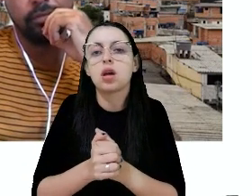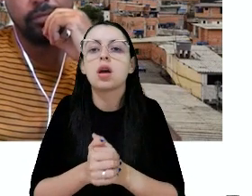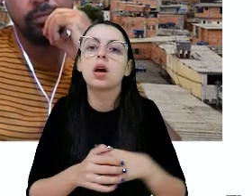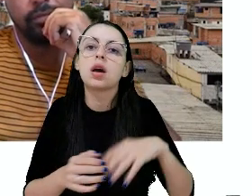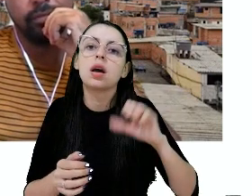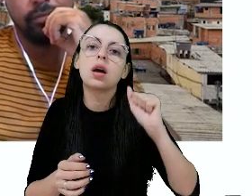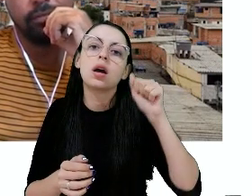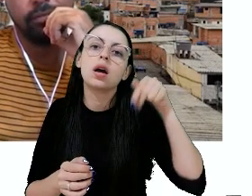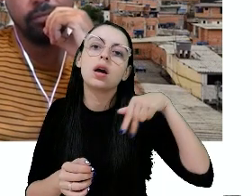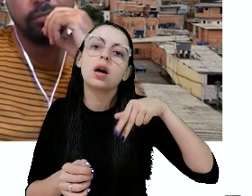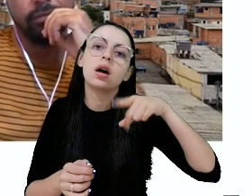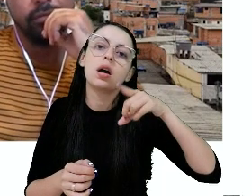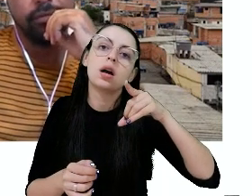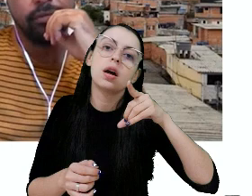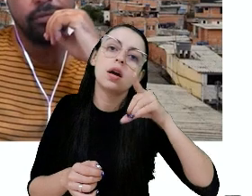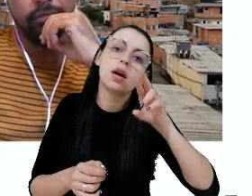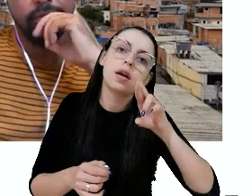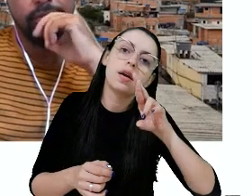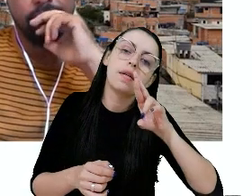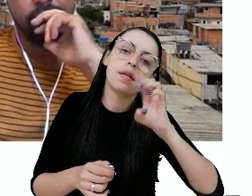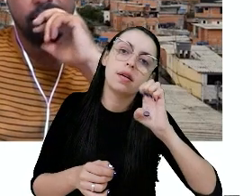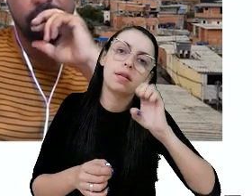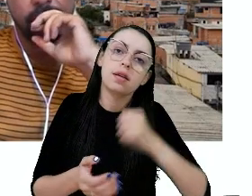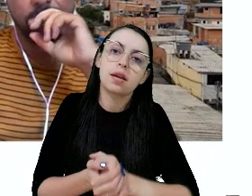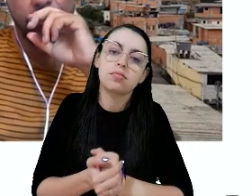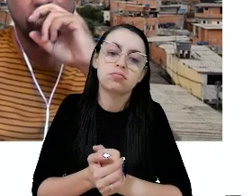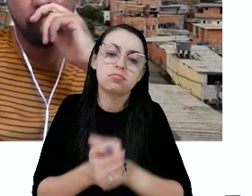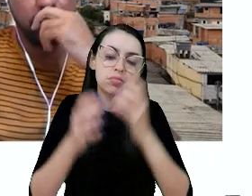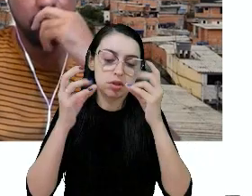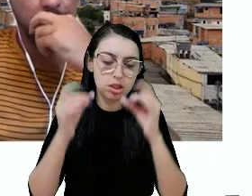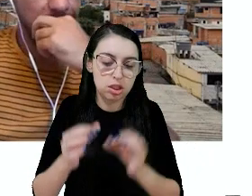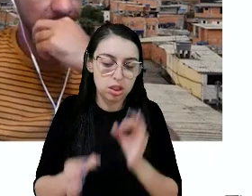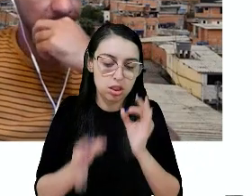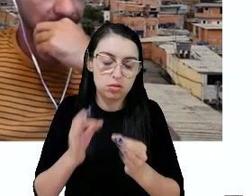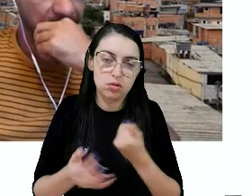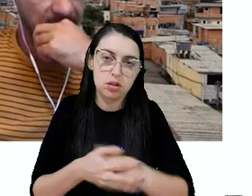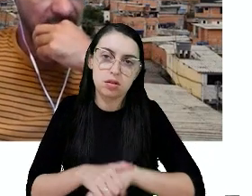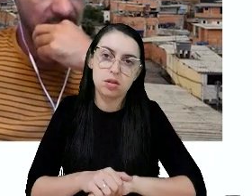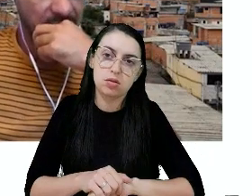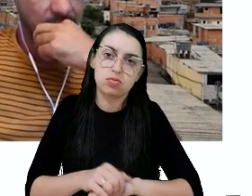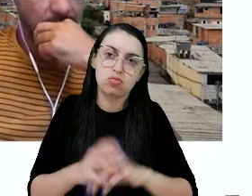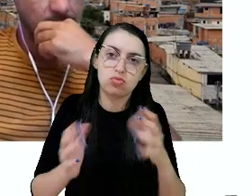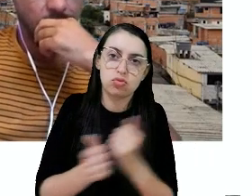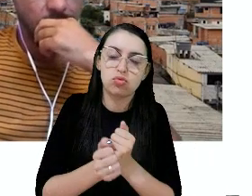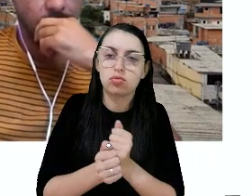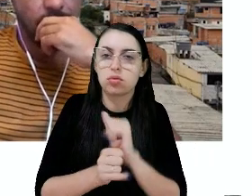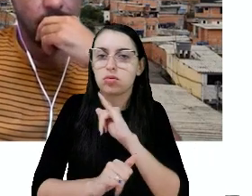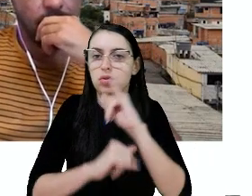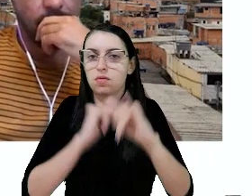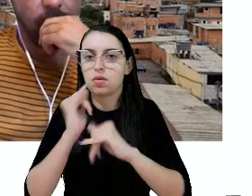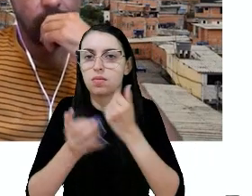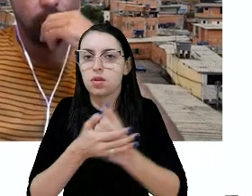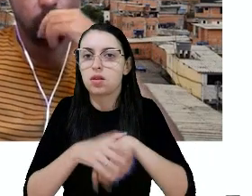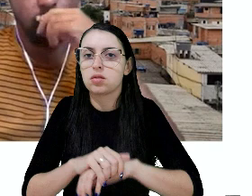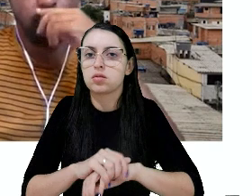carioca, André Arruda, que além de realizar um trabalho autoral, também atua nas áreas publicitária